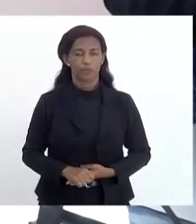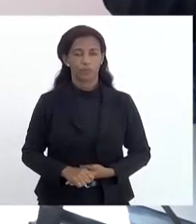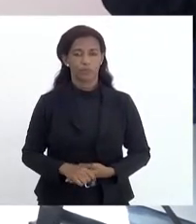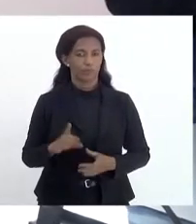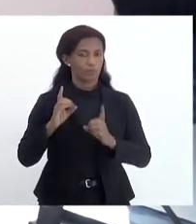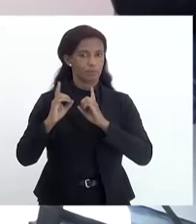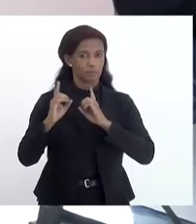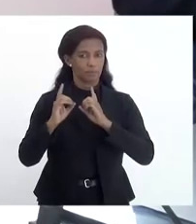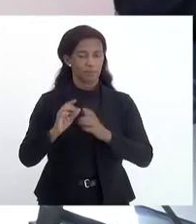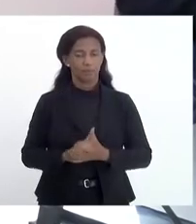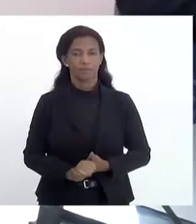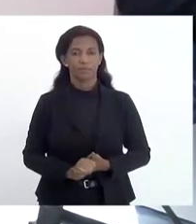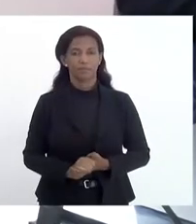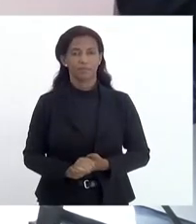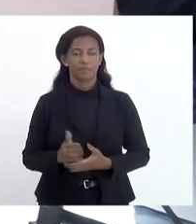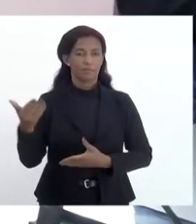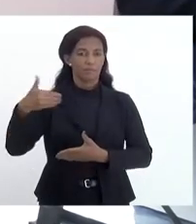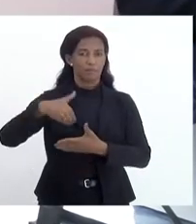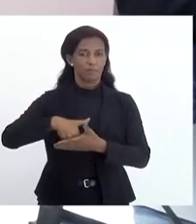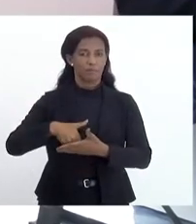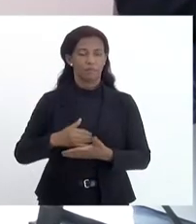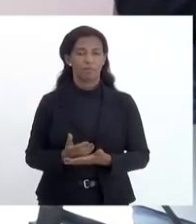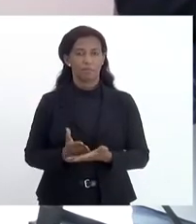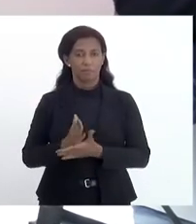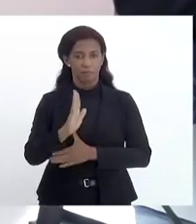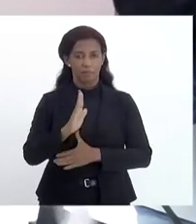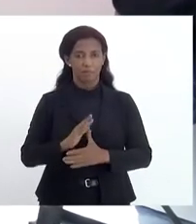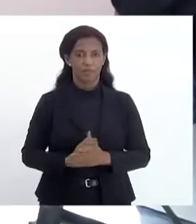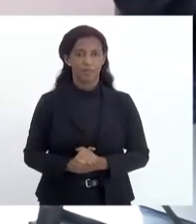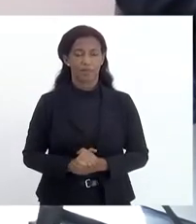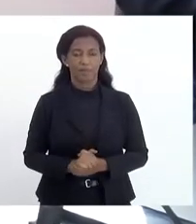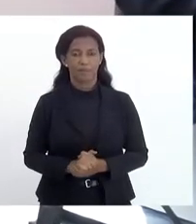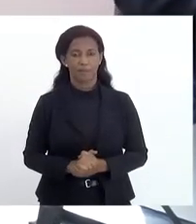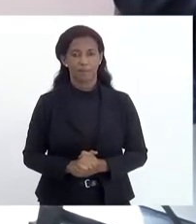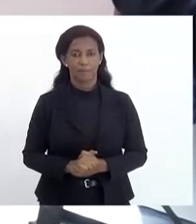Em discussão, em votação, aprovado.